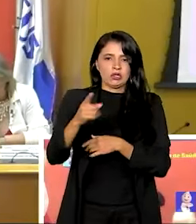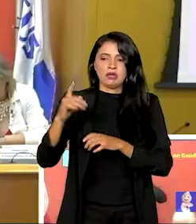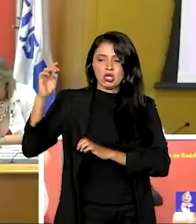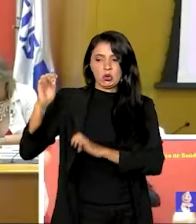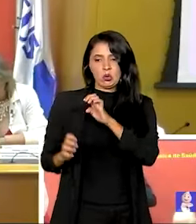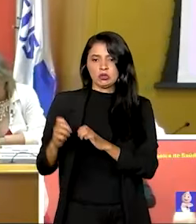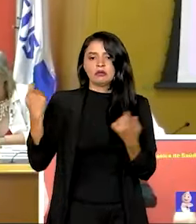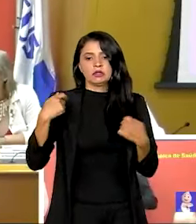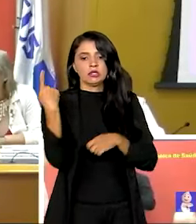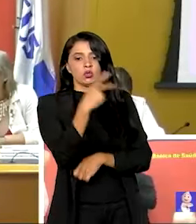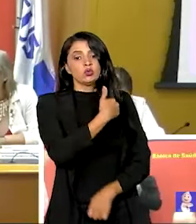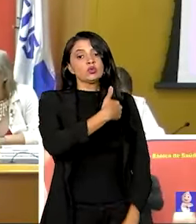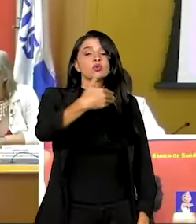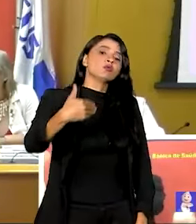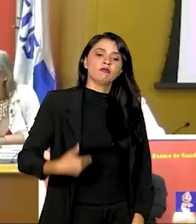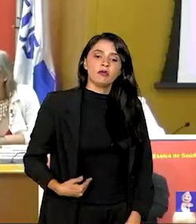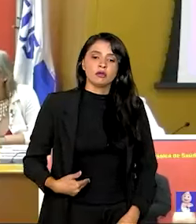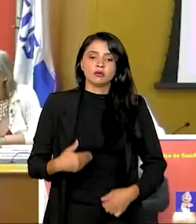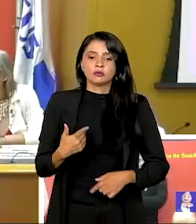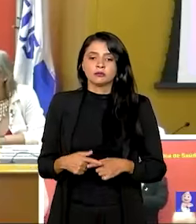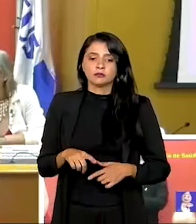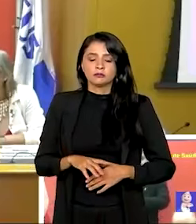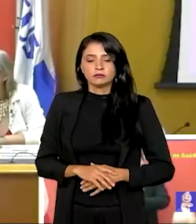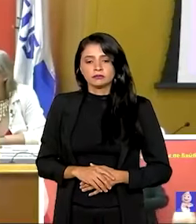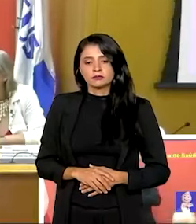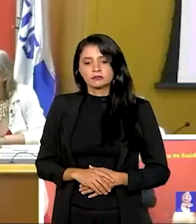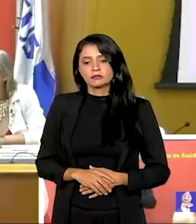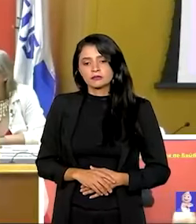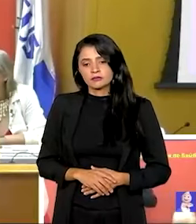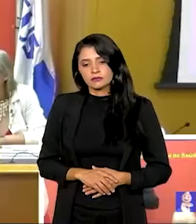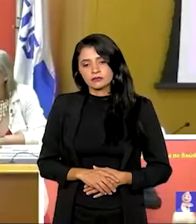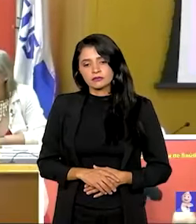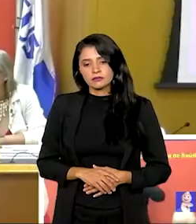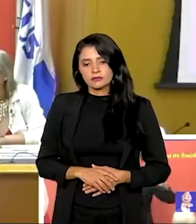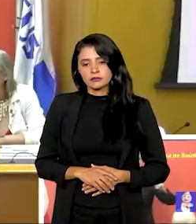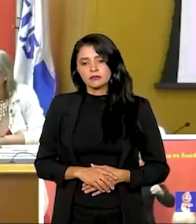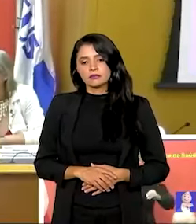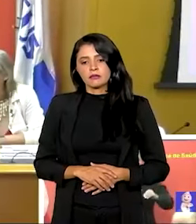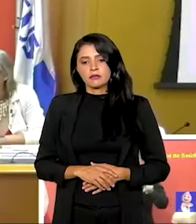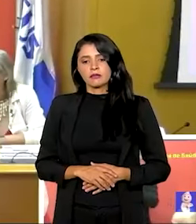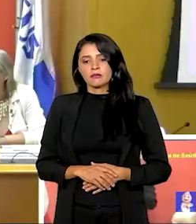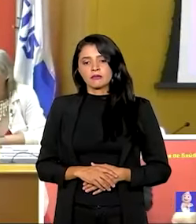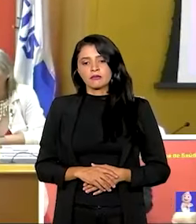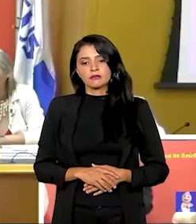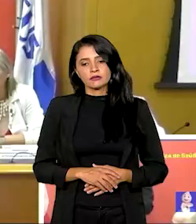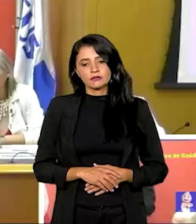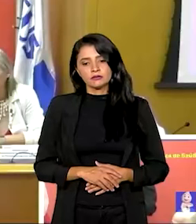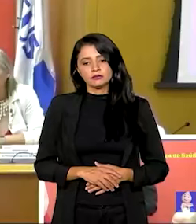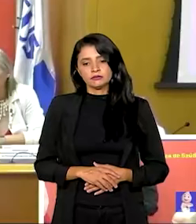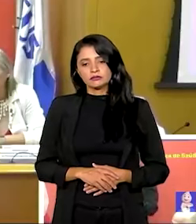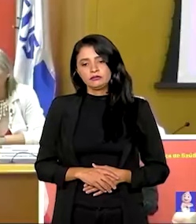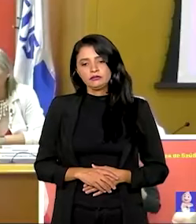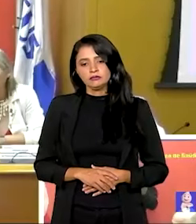indústria. Precisa vir por parte do governo, de organismos multilaterais e financiadores. Eu não quero